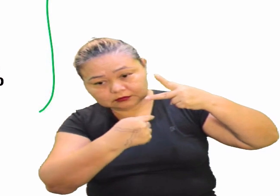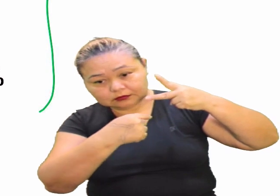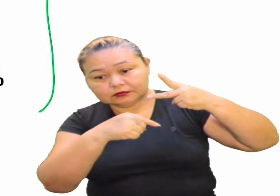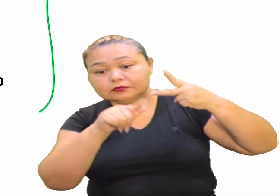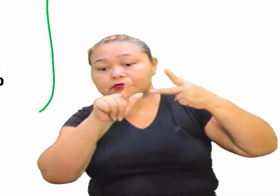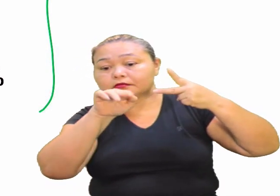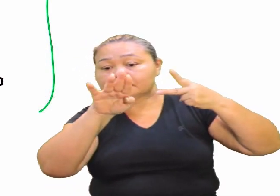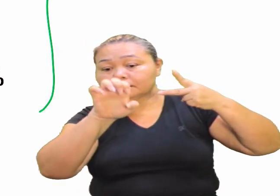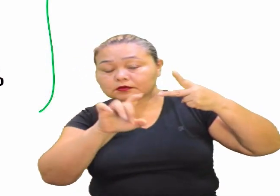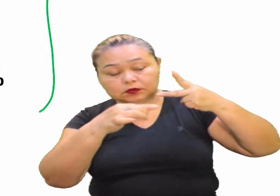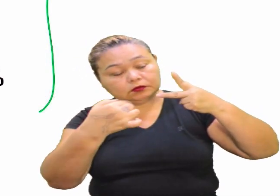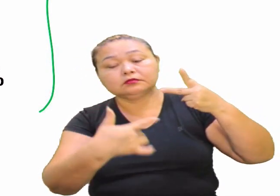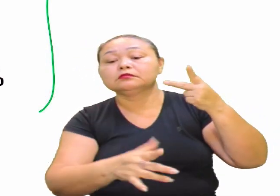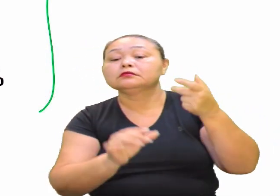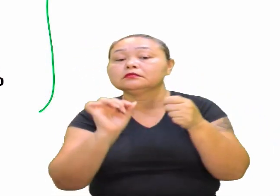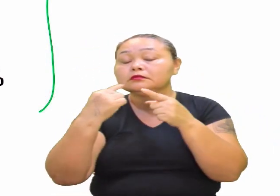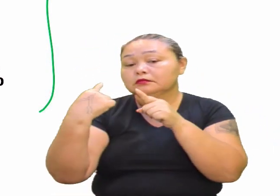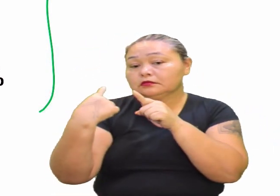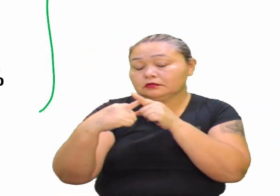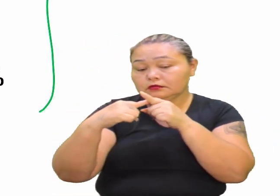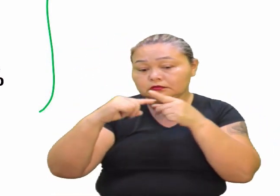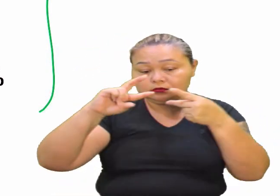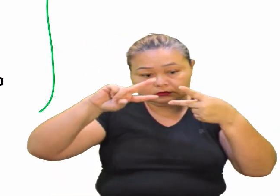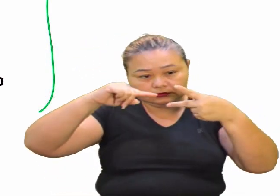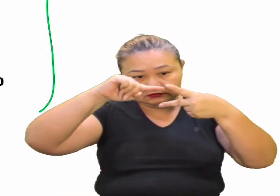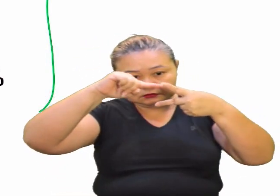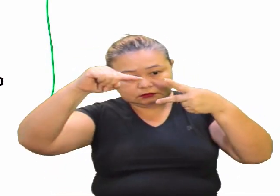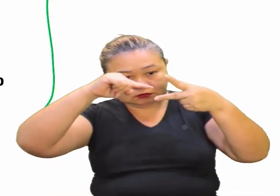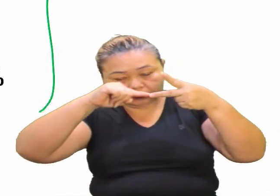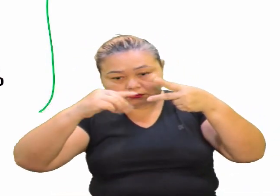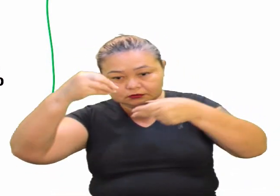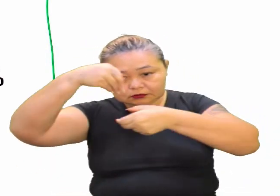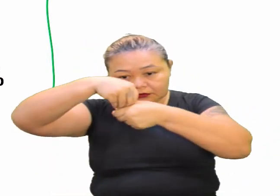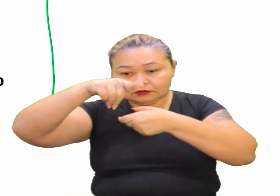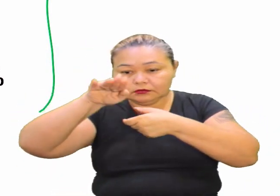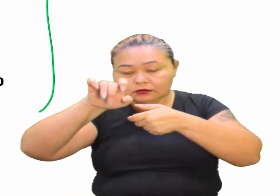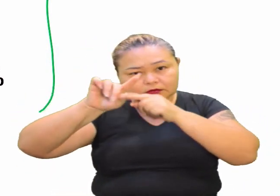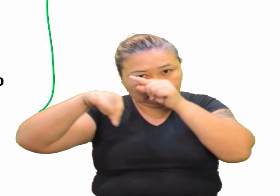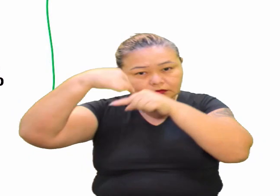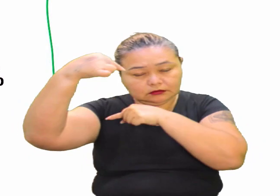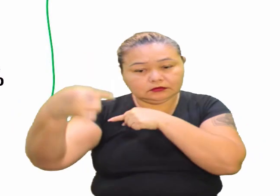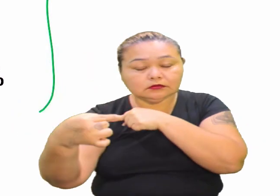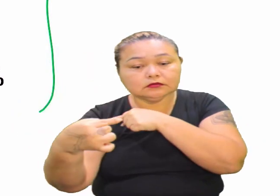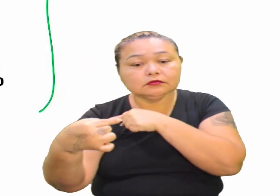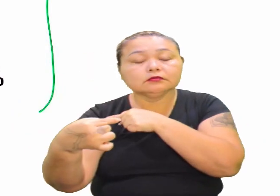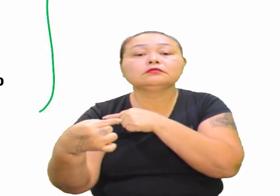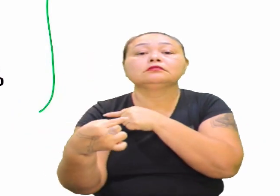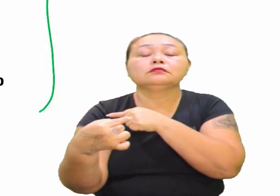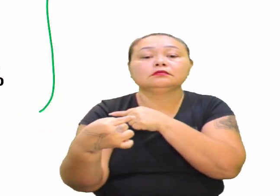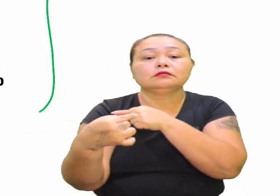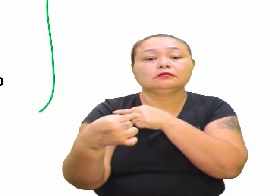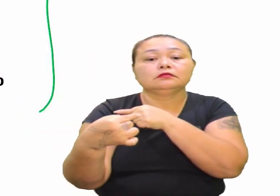o alelo. Porque do alelo está dentro do gene, mas isso a gente vai ver depois. Então,